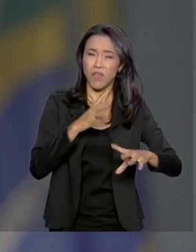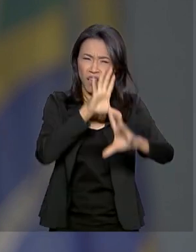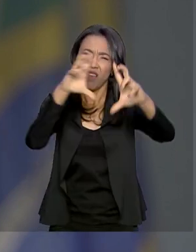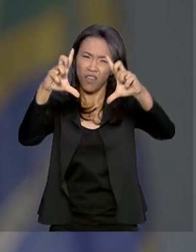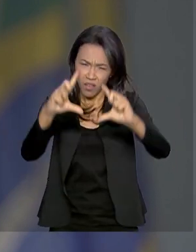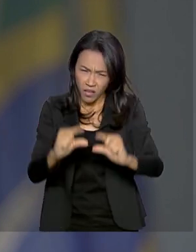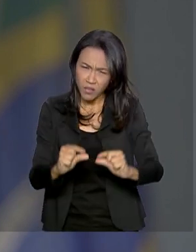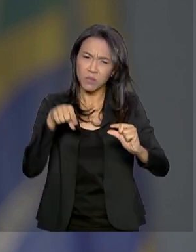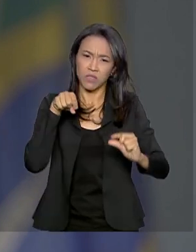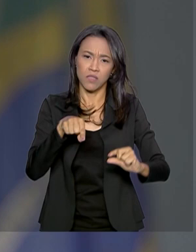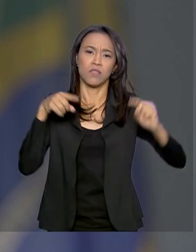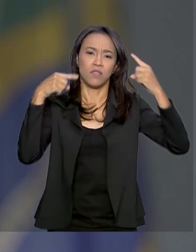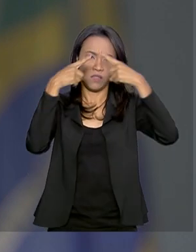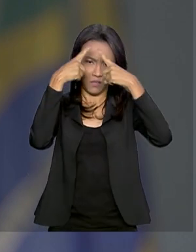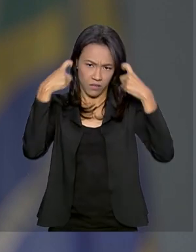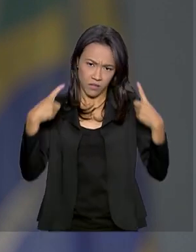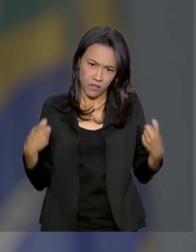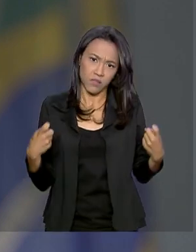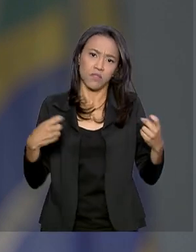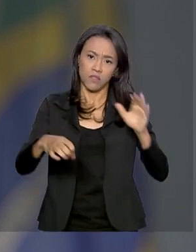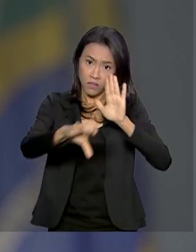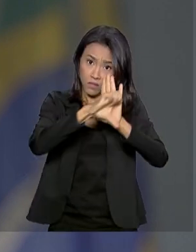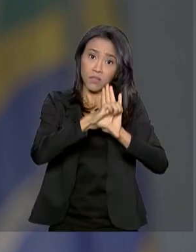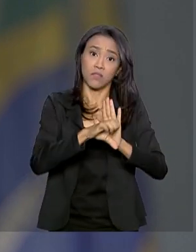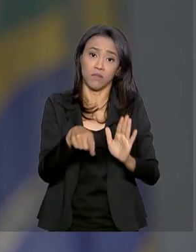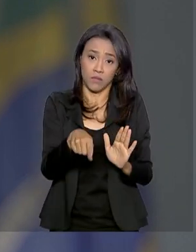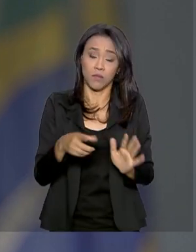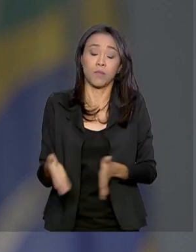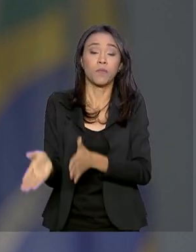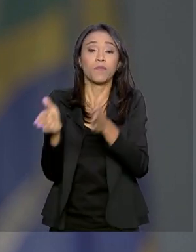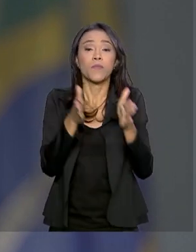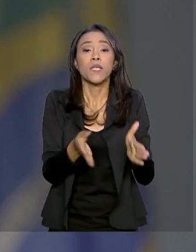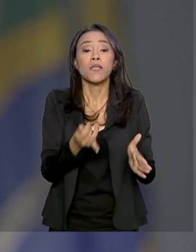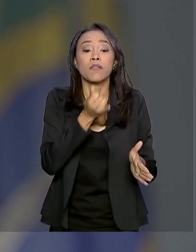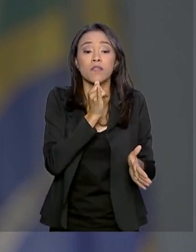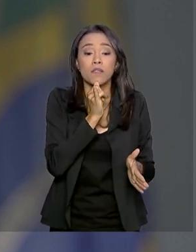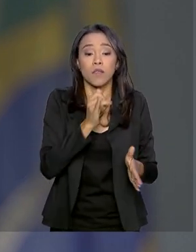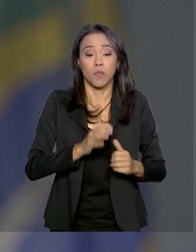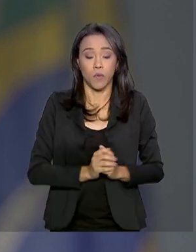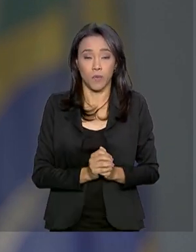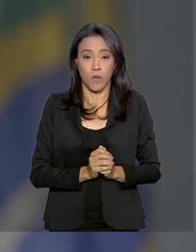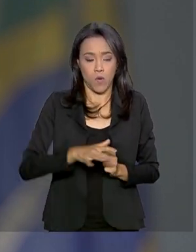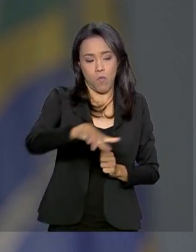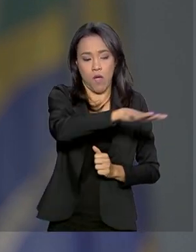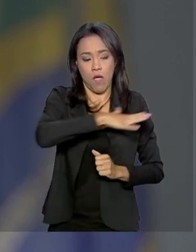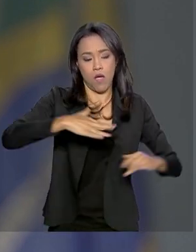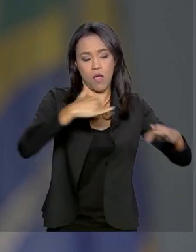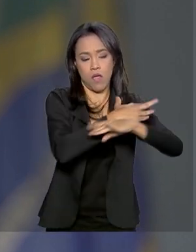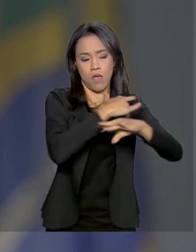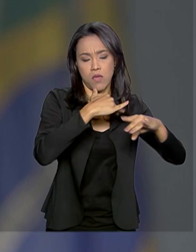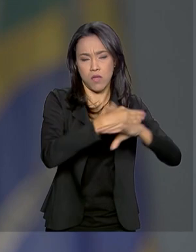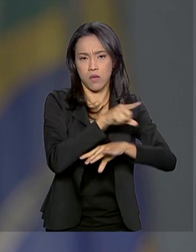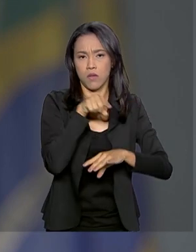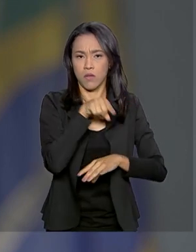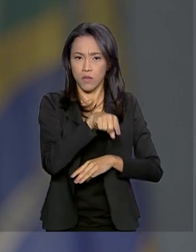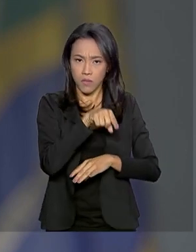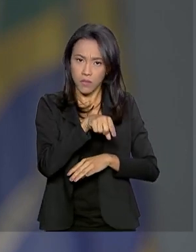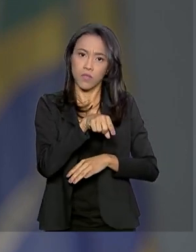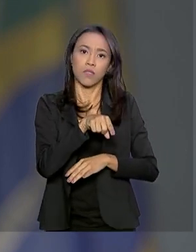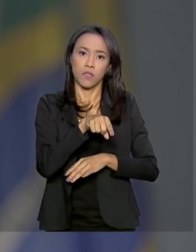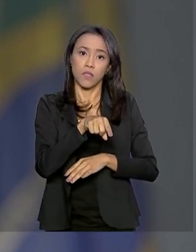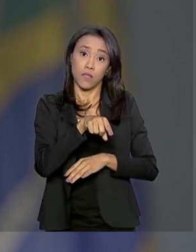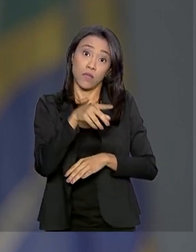fomentam essa criminalidade levada. Por exemplo, uma região urbana degradada, a